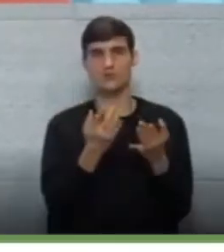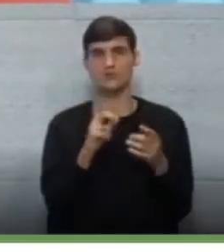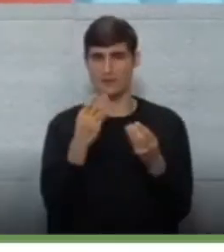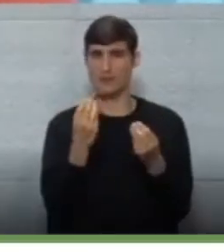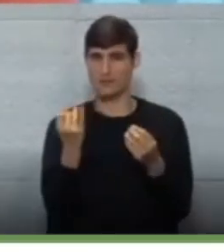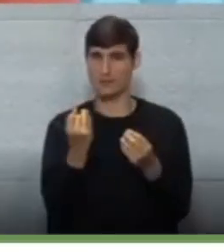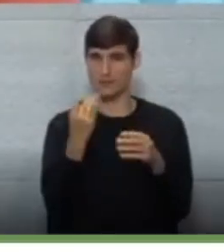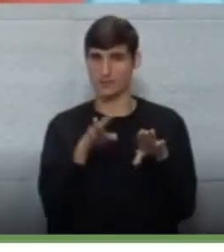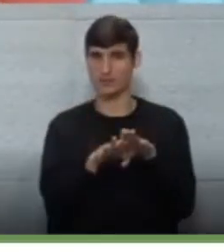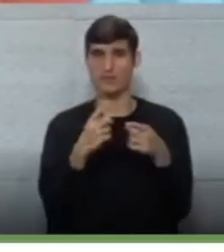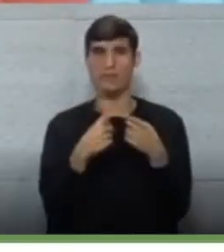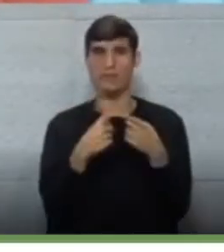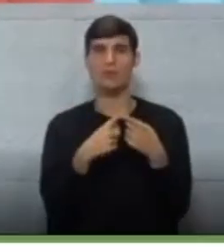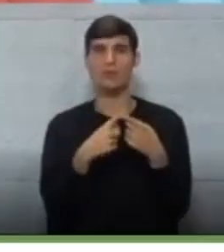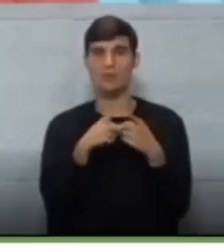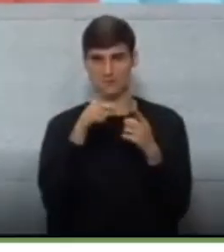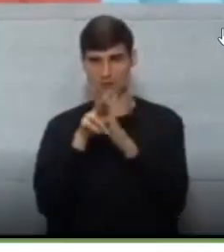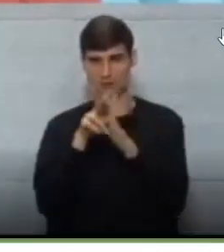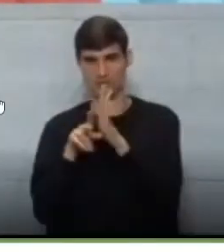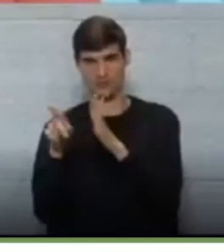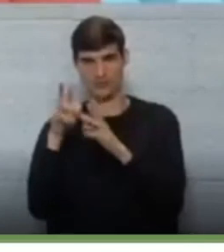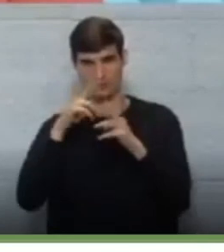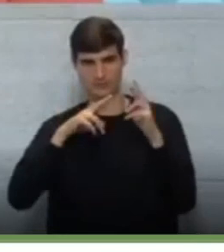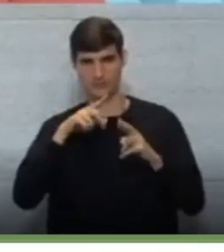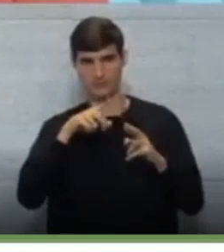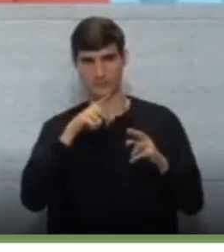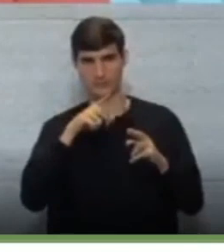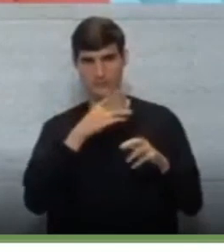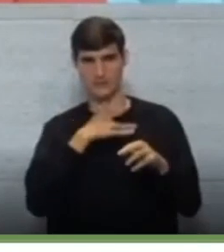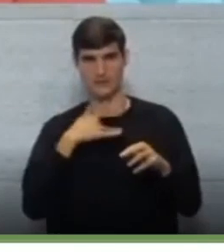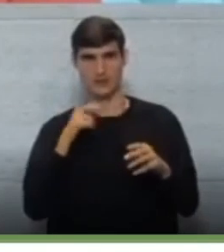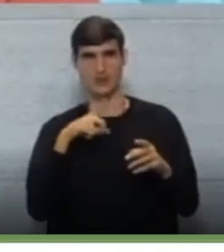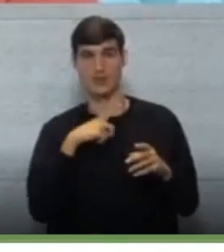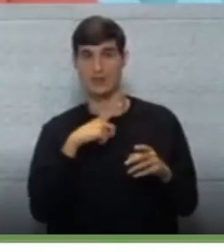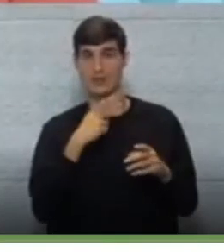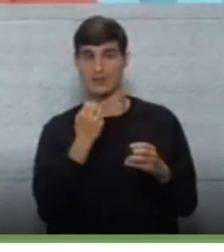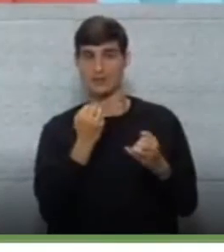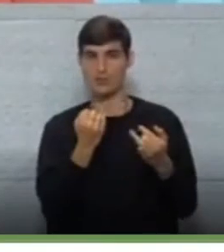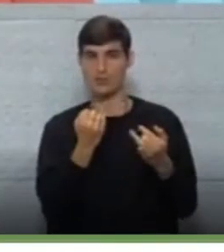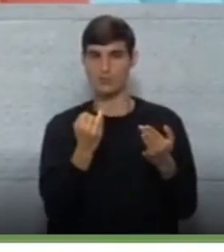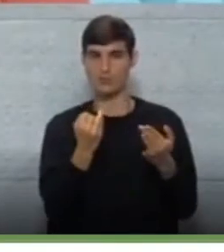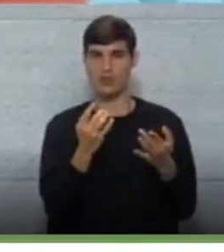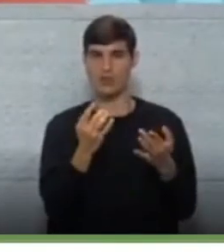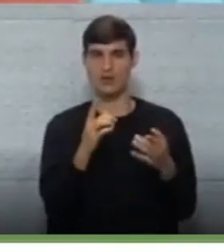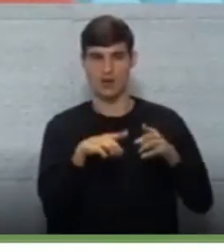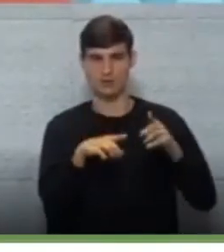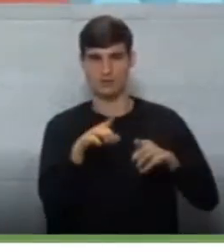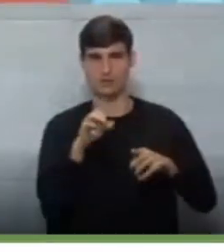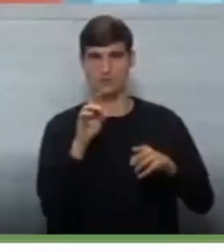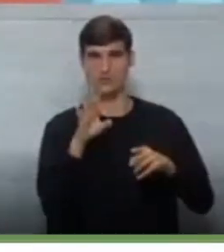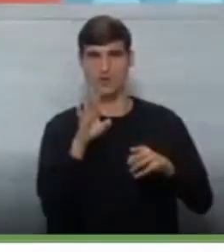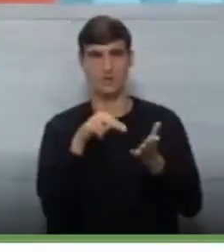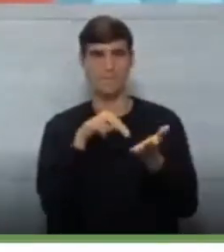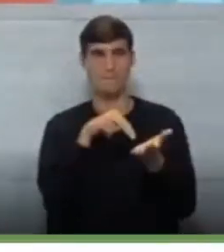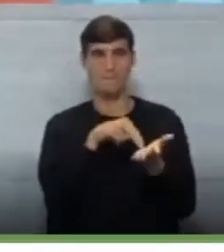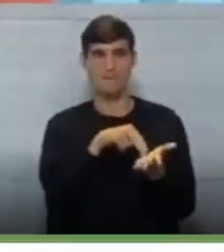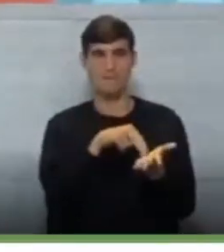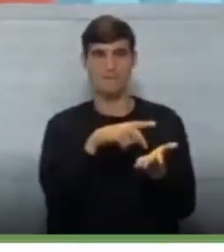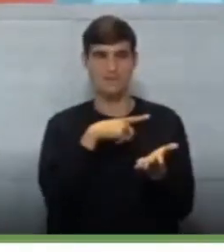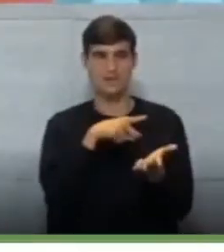quê? Na vigilância sanitária existem valores que nós temos que observar. Nem sempre a presença apenas do